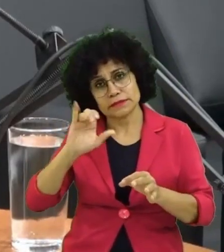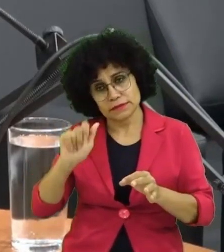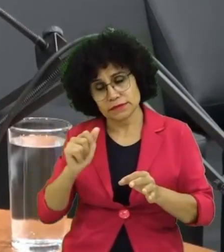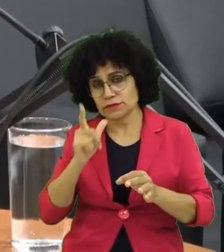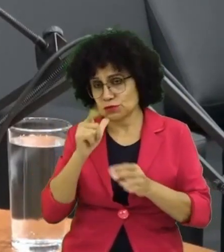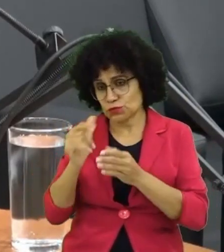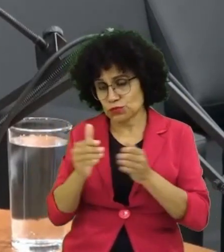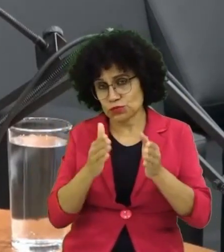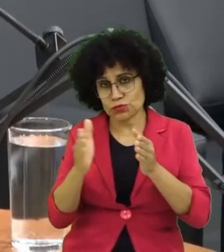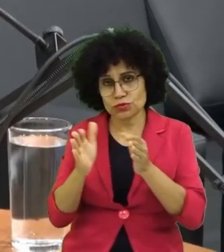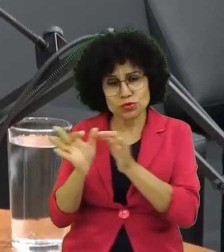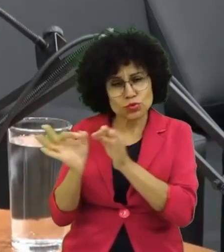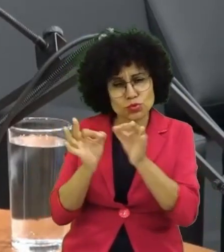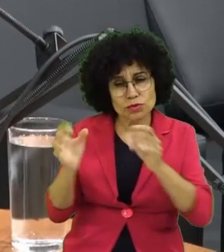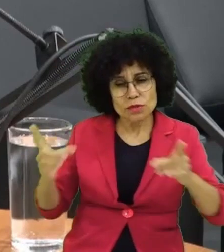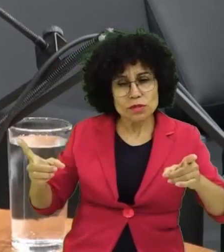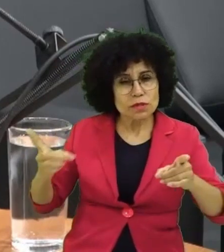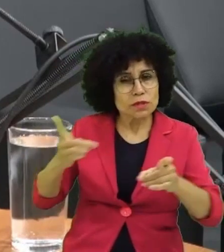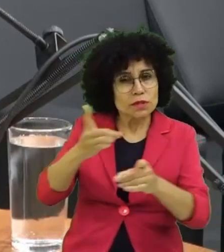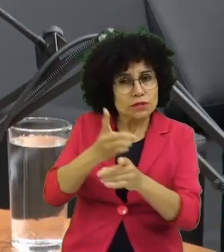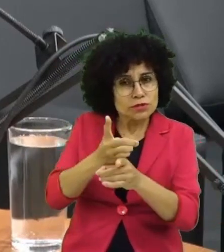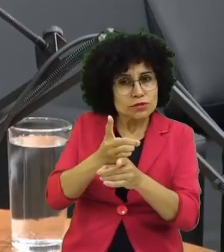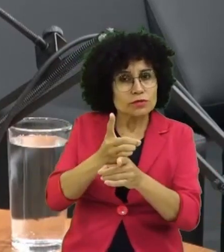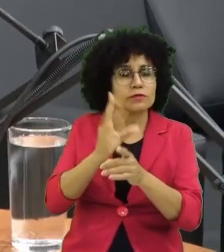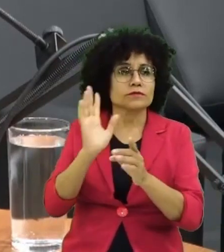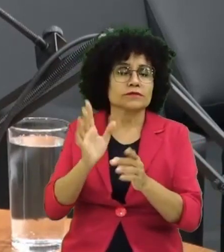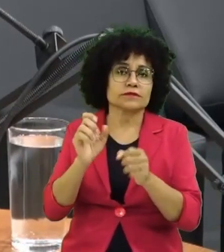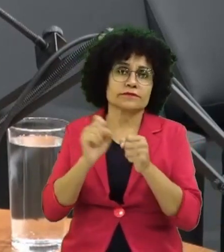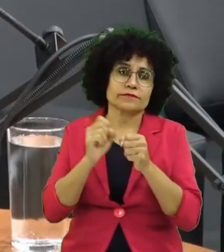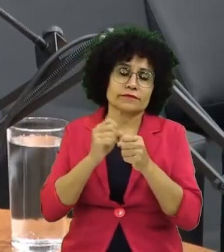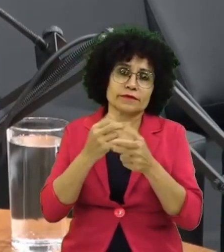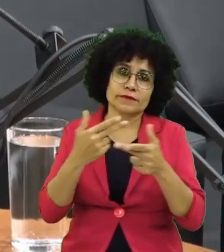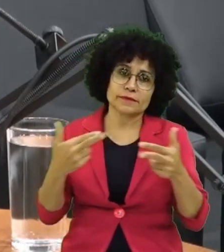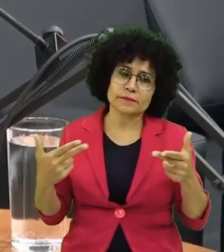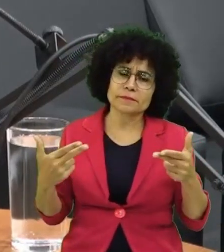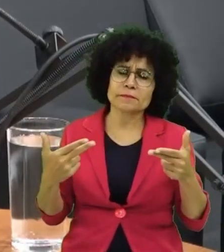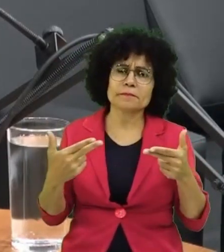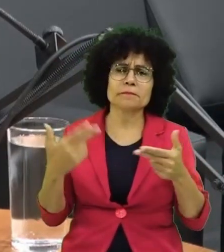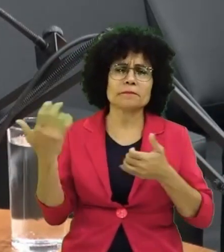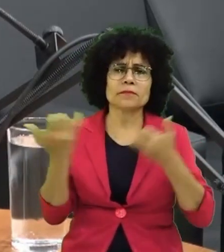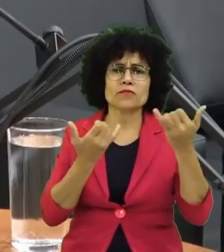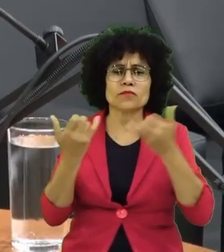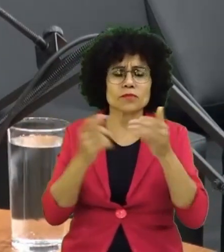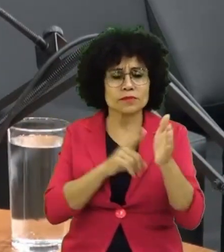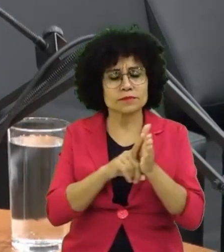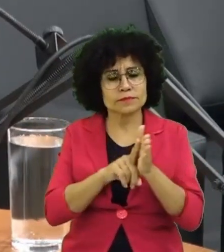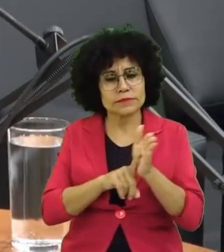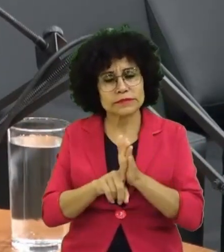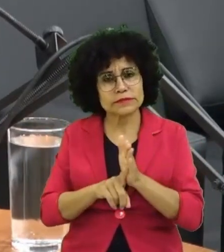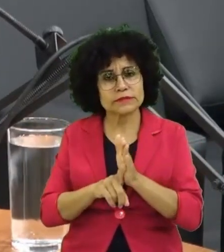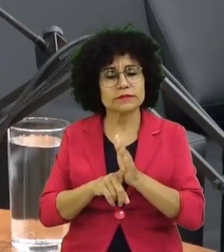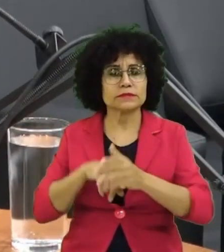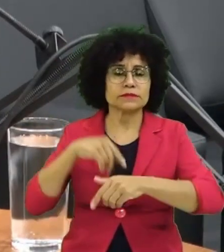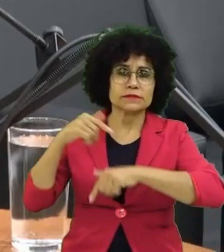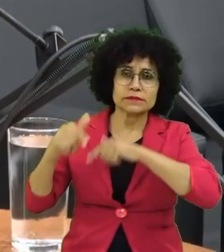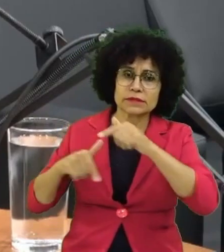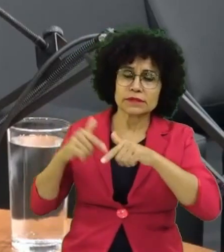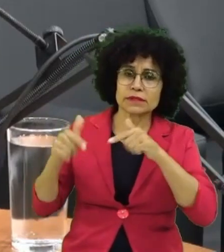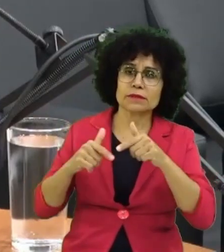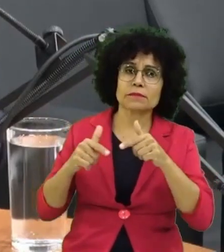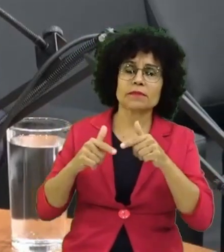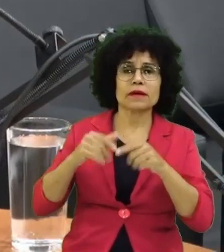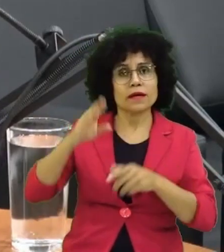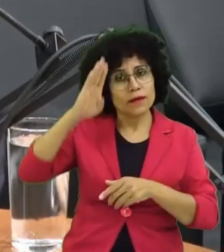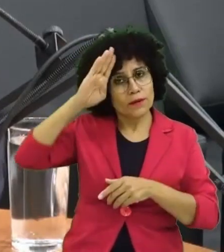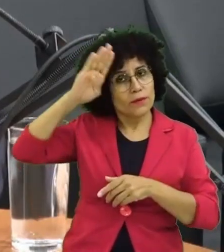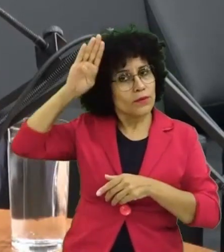também, né? Todo o diagnóstico feito no plano de bacias. E informações de pesquisa, né? De trabalhos